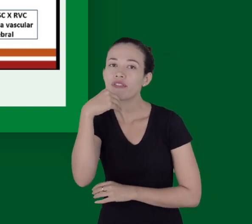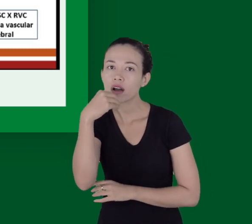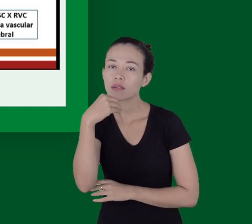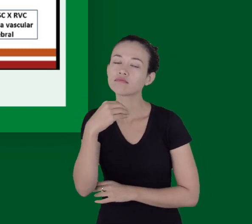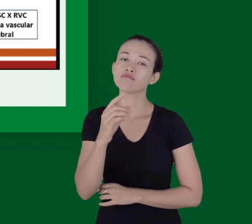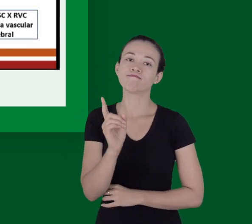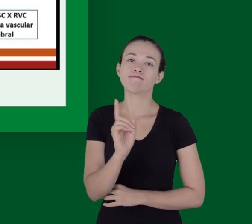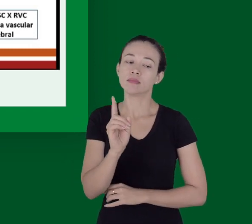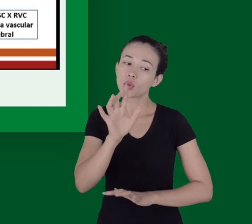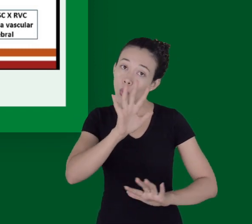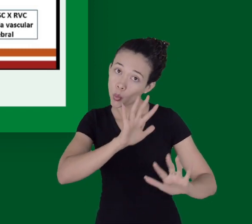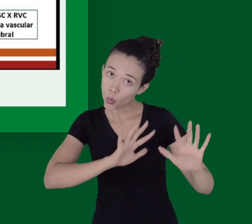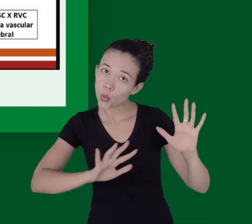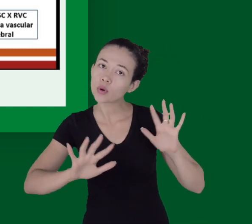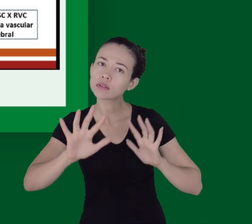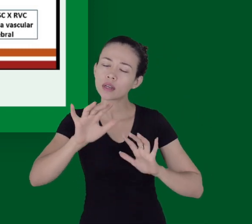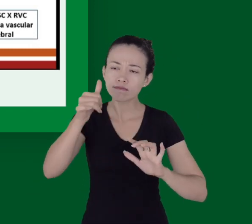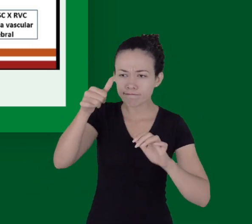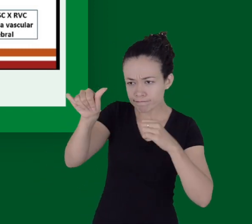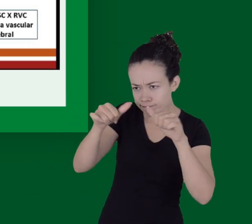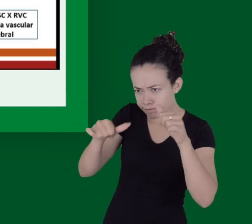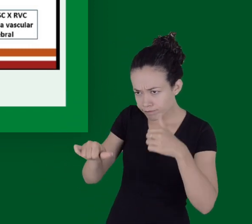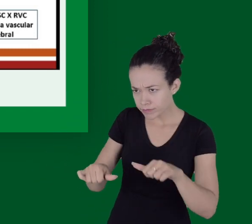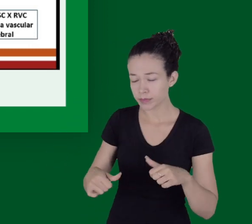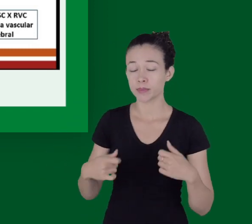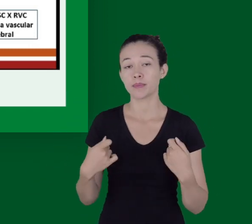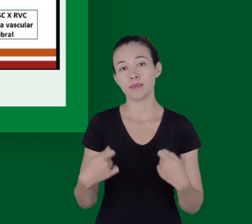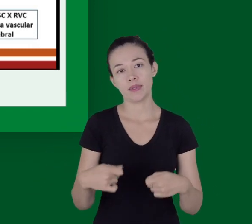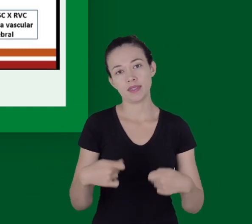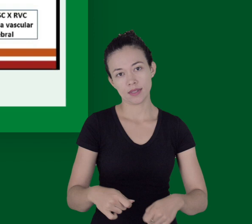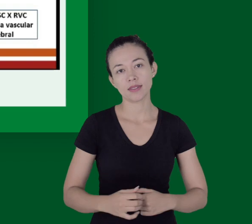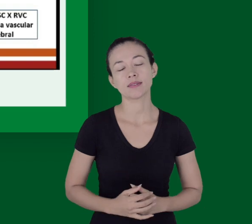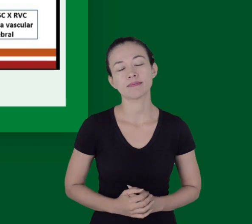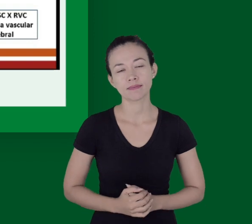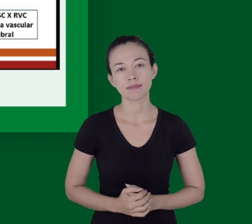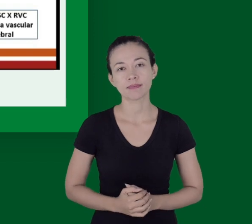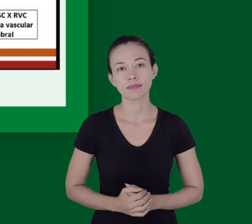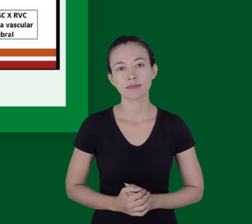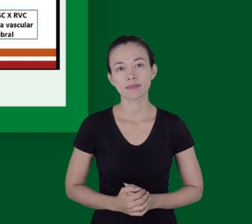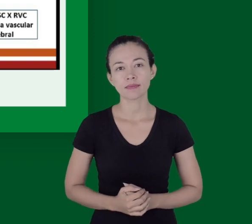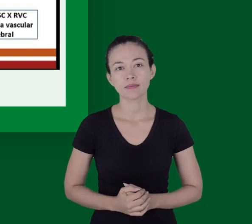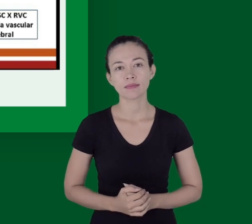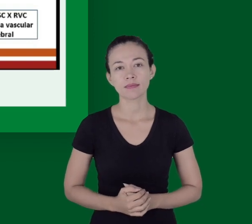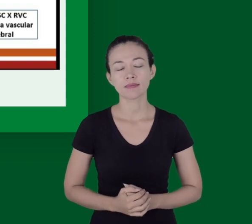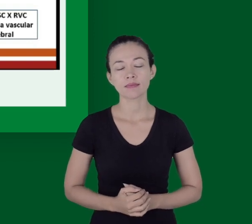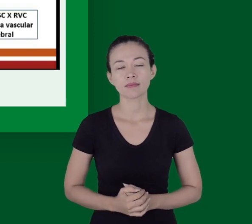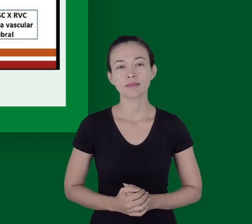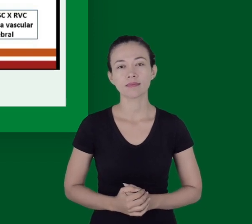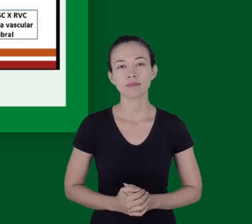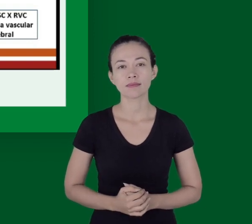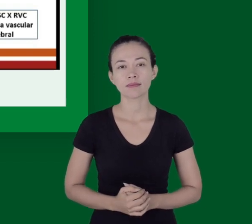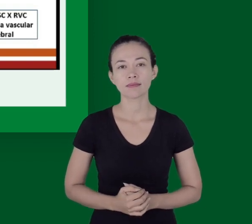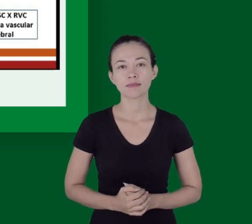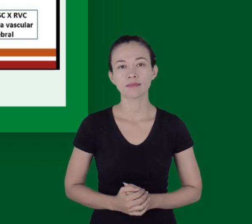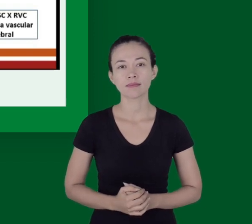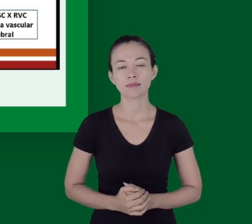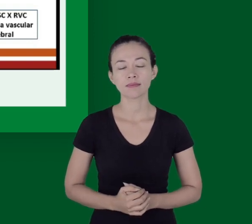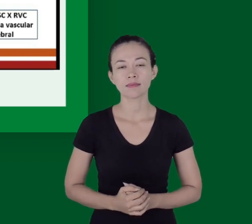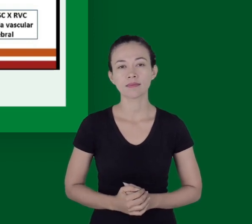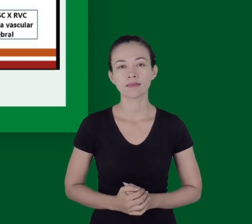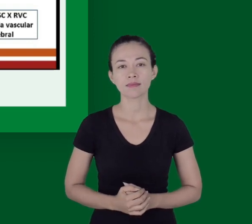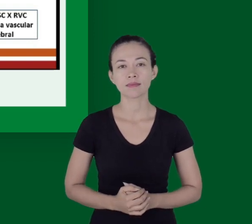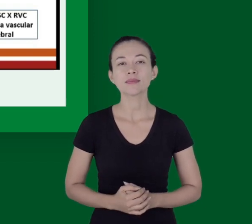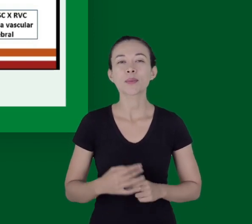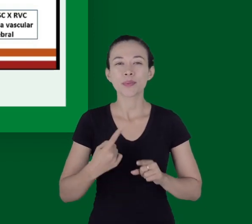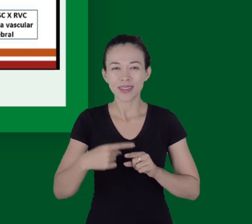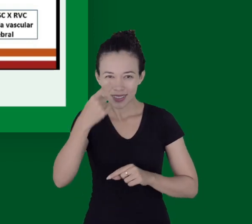extremamente importante. Porque essa relação, ela me traz uma relação direta com essa resistência vascular, sensível ao dióxido de